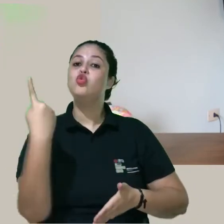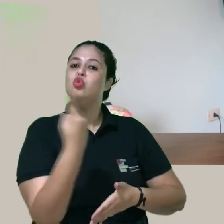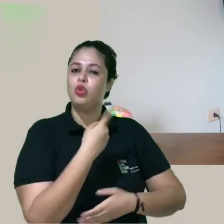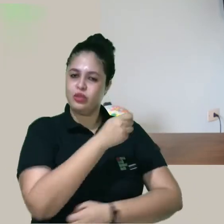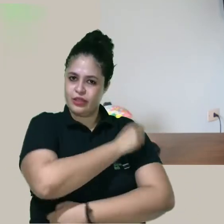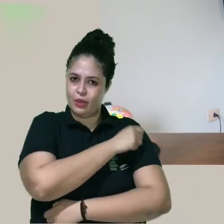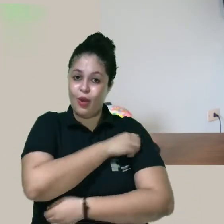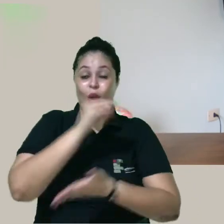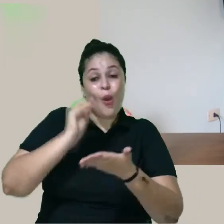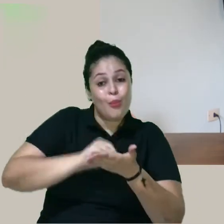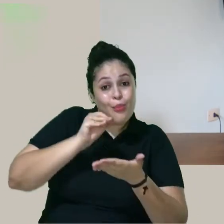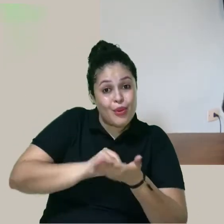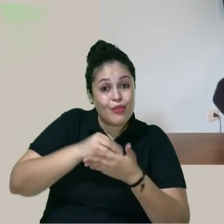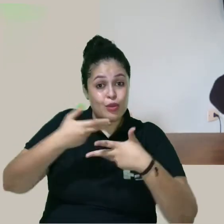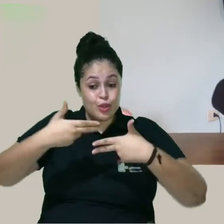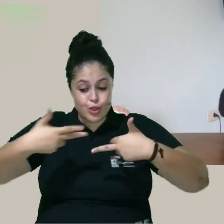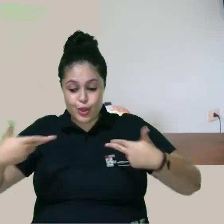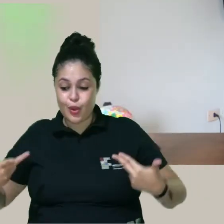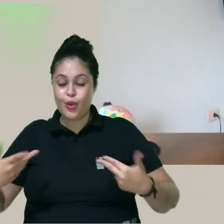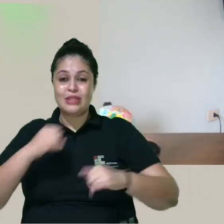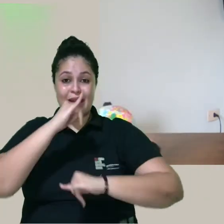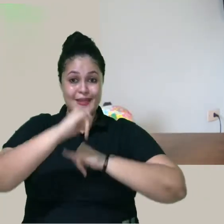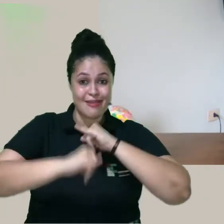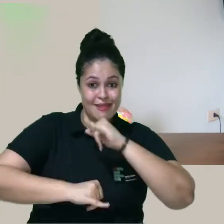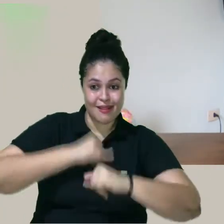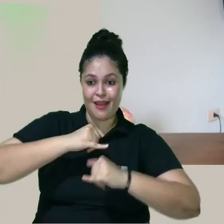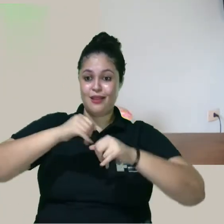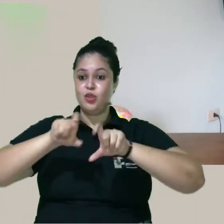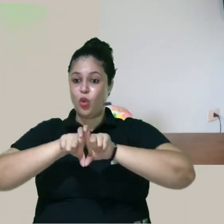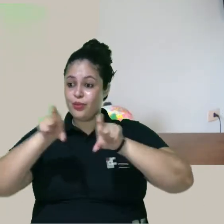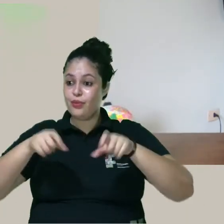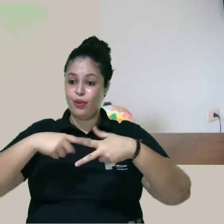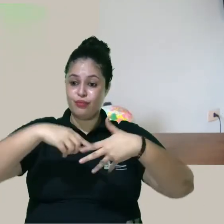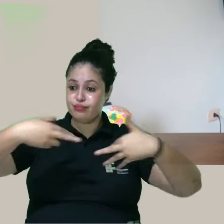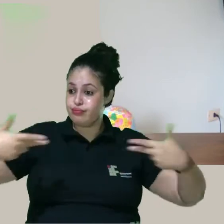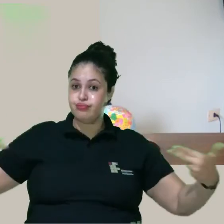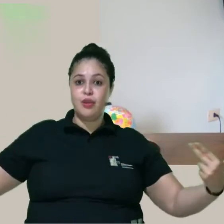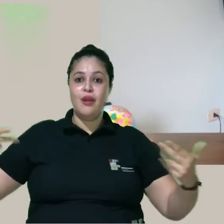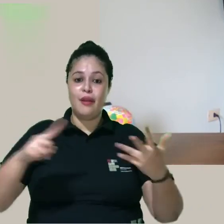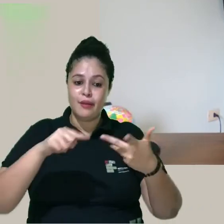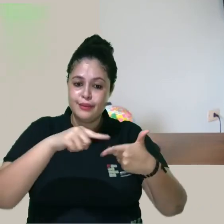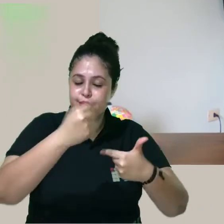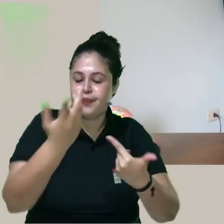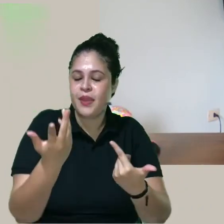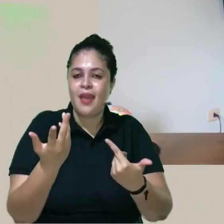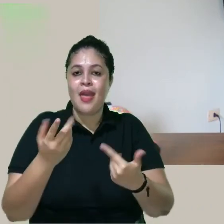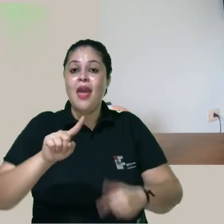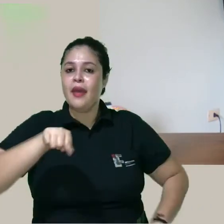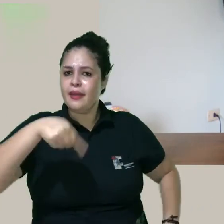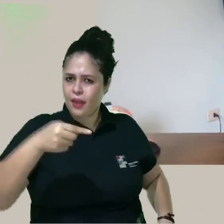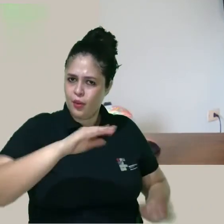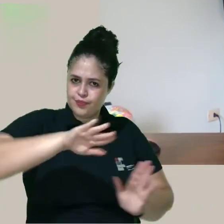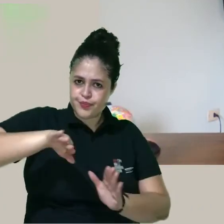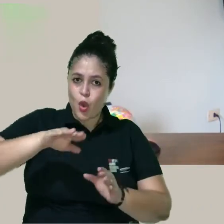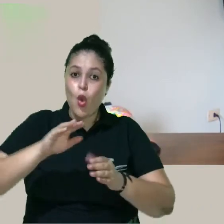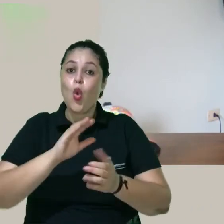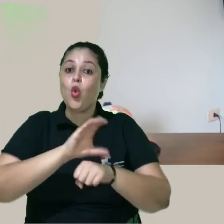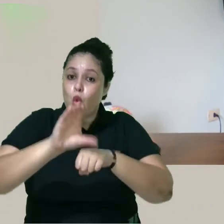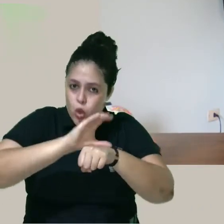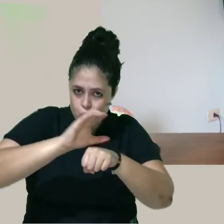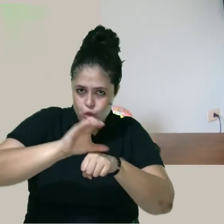alunos, por falta de equipamento, por falta de internet, enfim, então, o curso